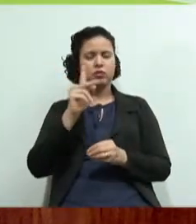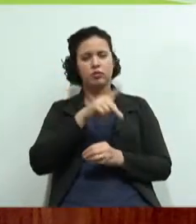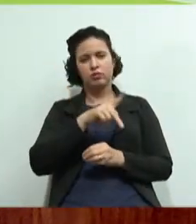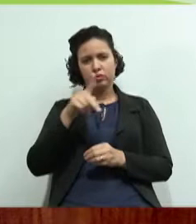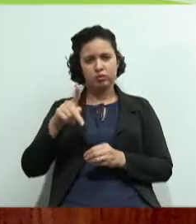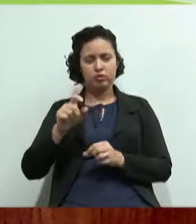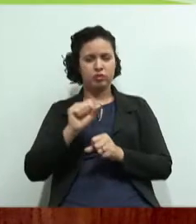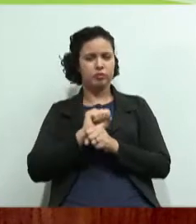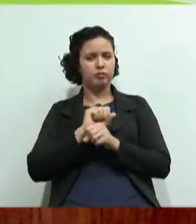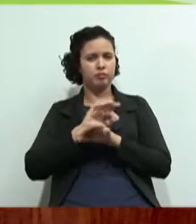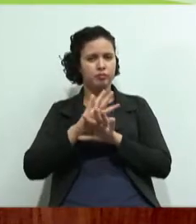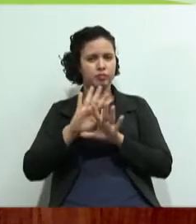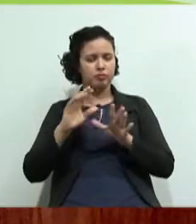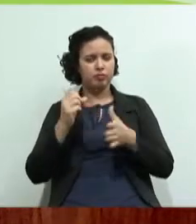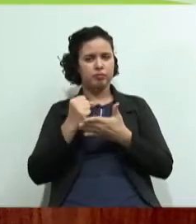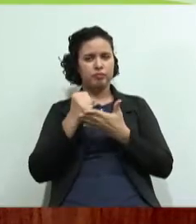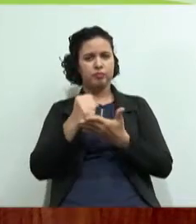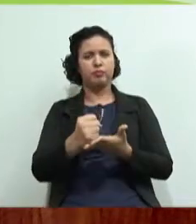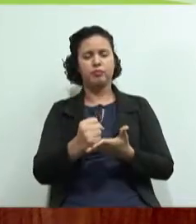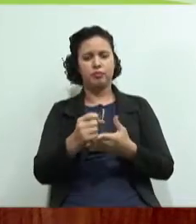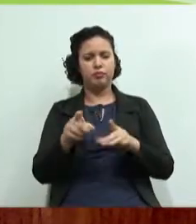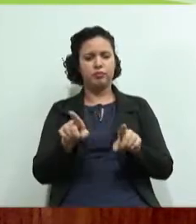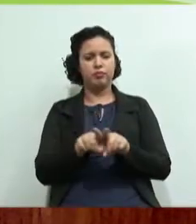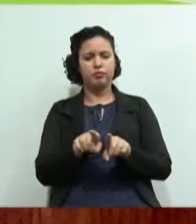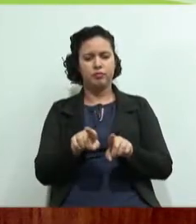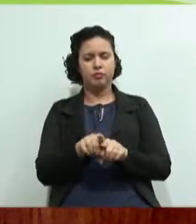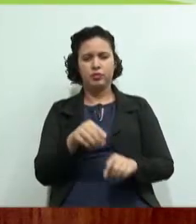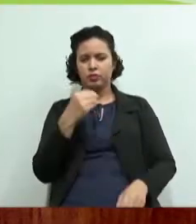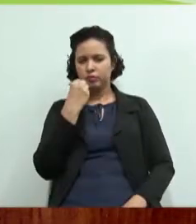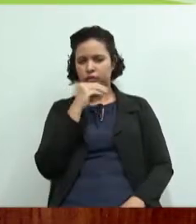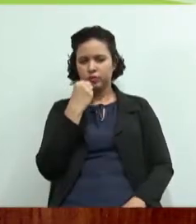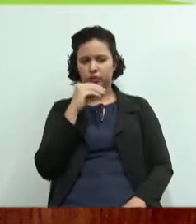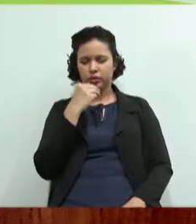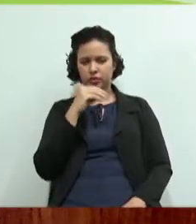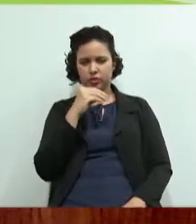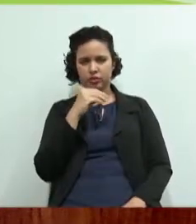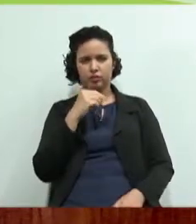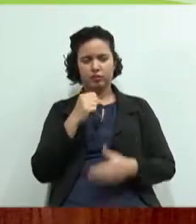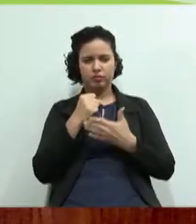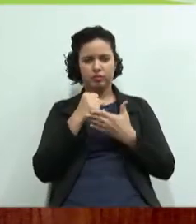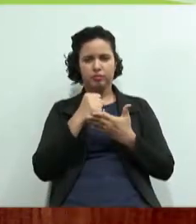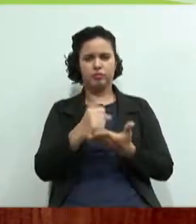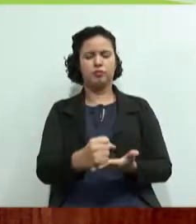muita clareza, passou. E também gostaria de aproveitar a oportunidade, nessa